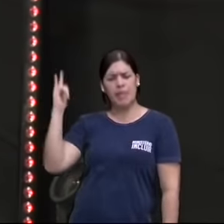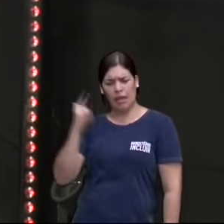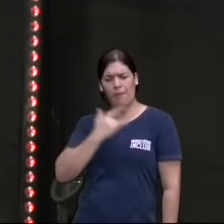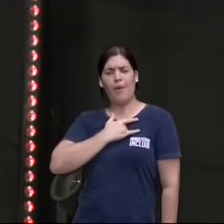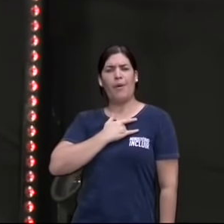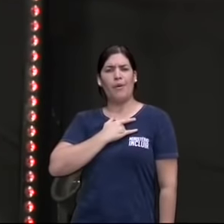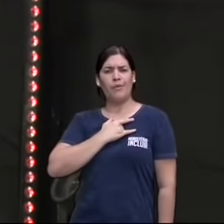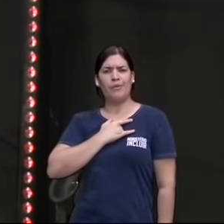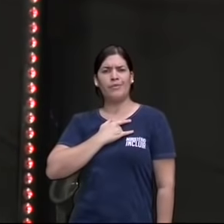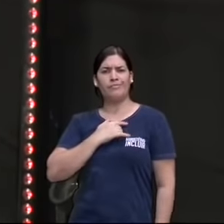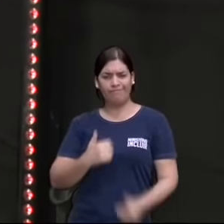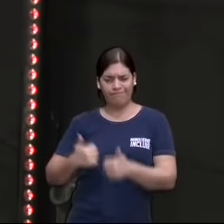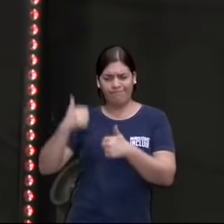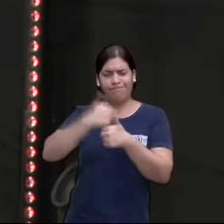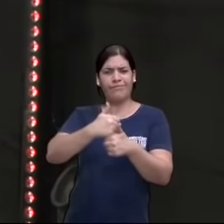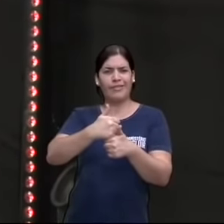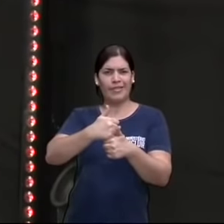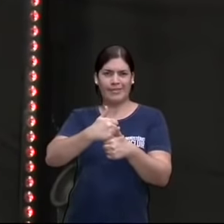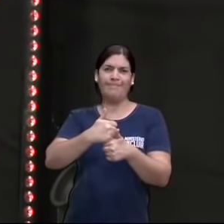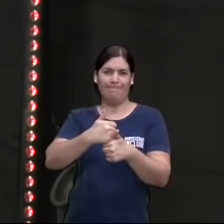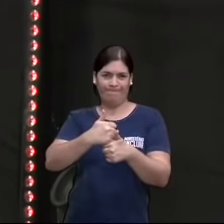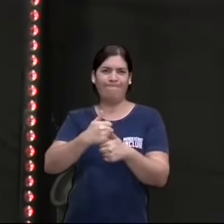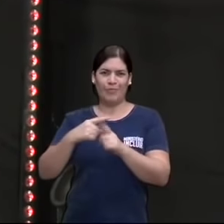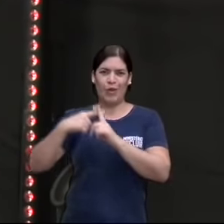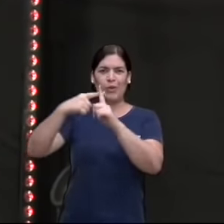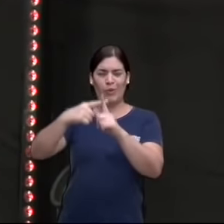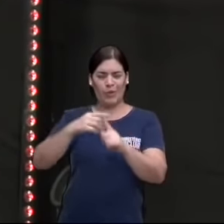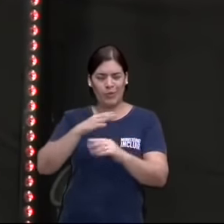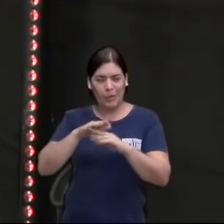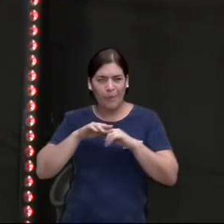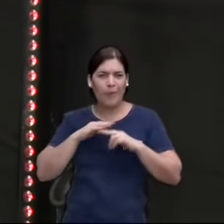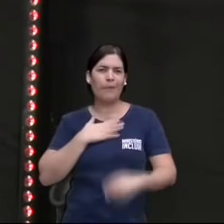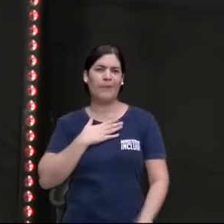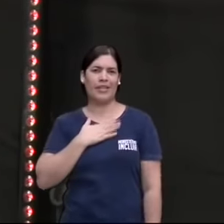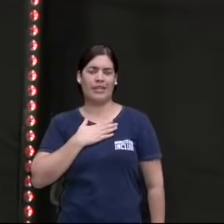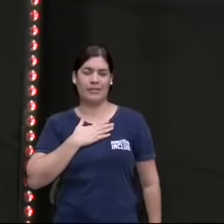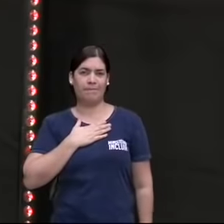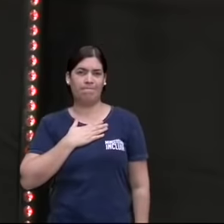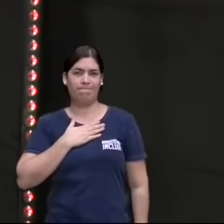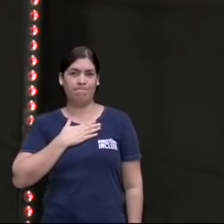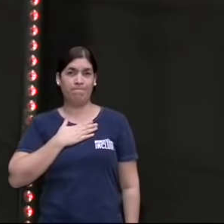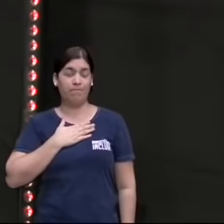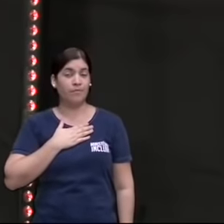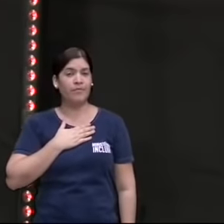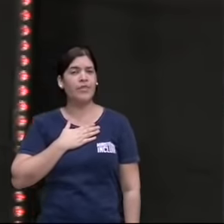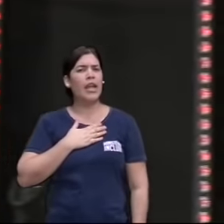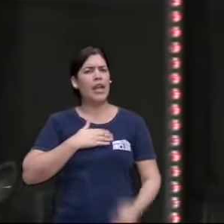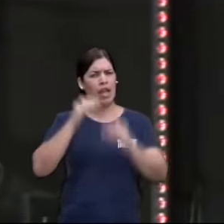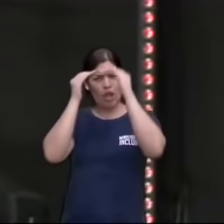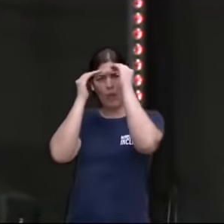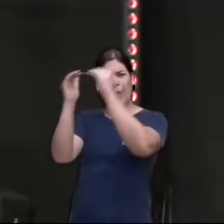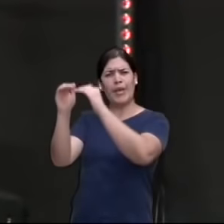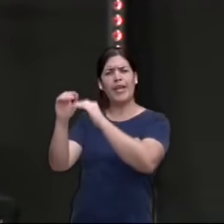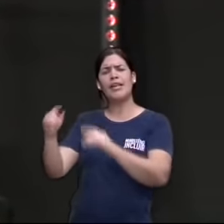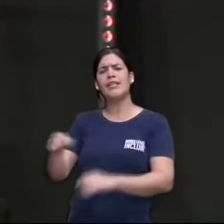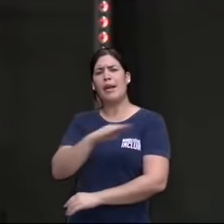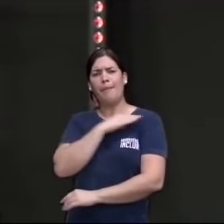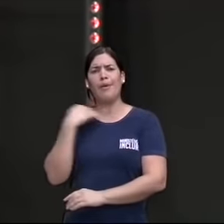Gálatas 2:20. O Filho de Deus me amou e se entregou. Há um reconhecimento de que a morte de